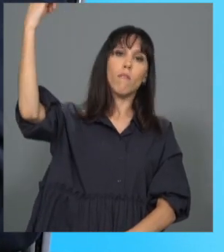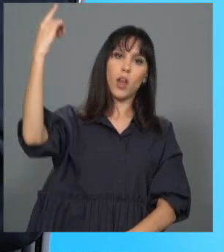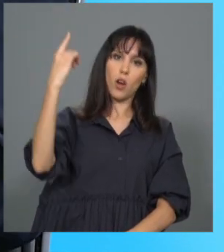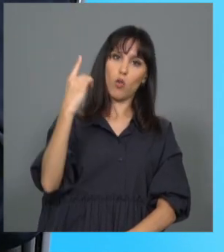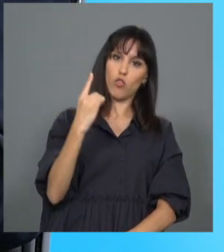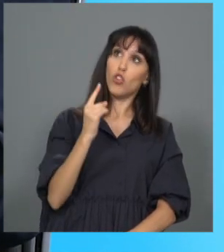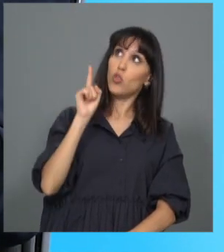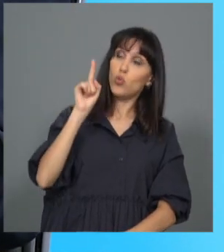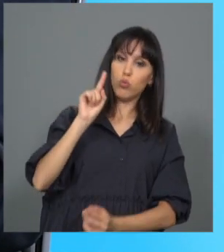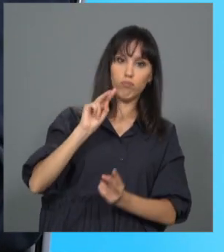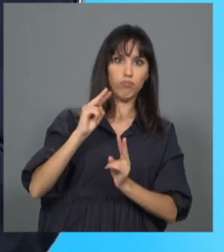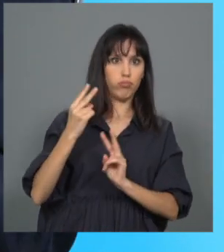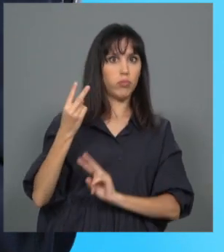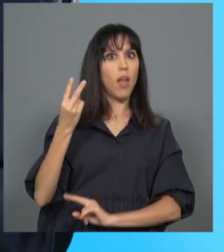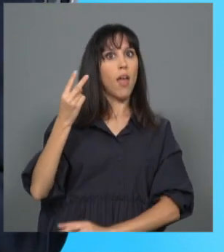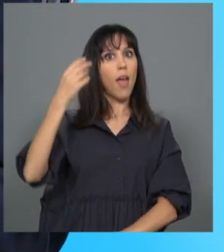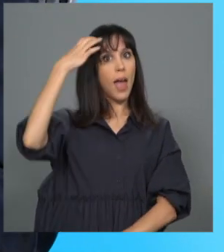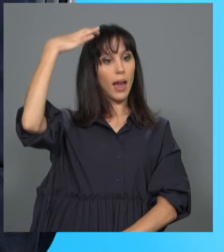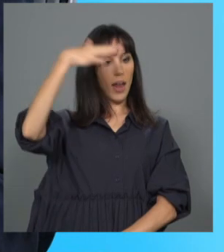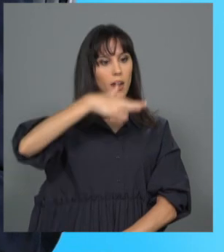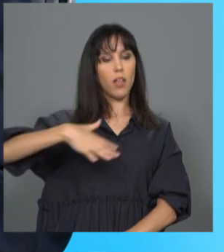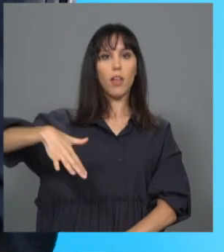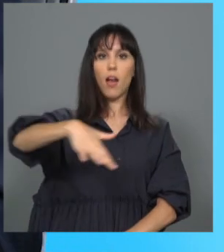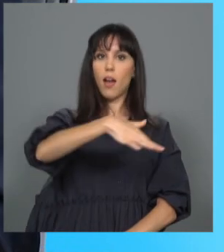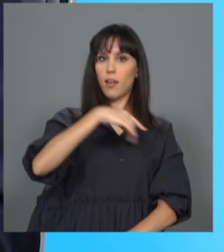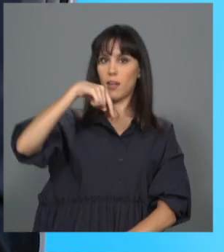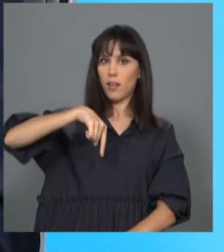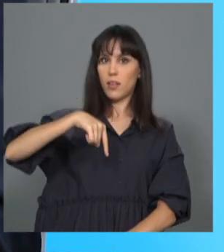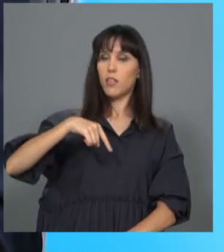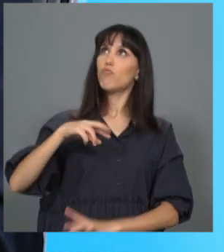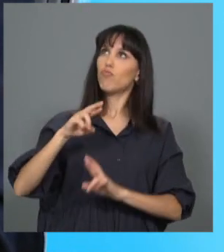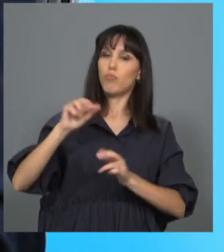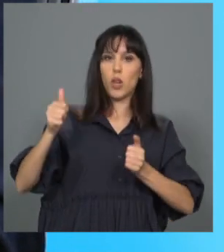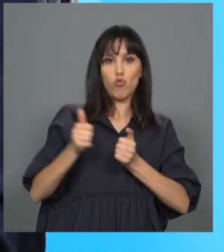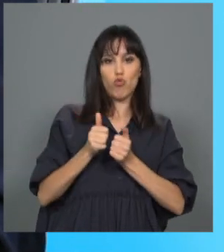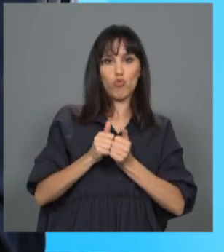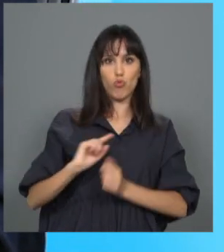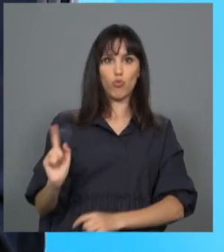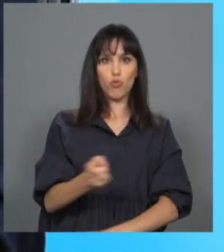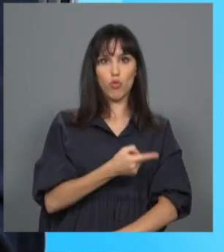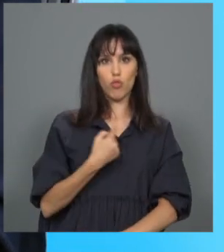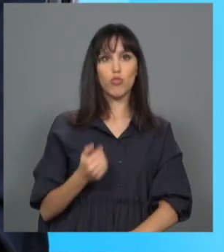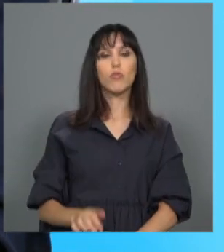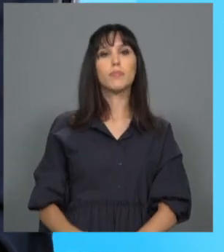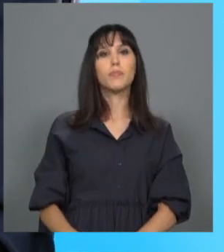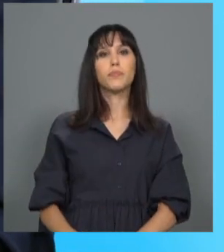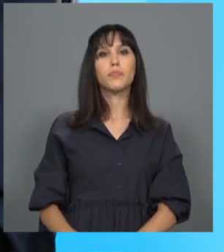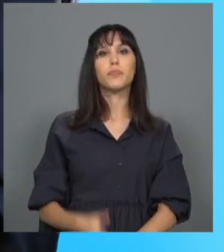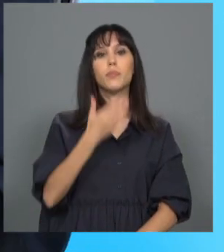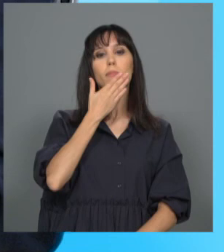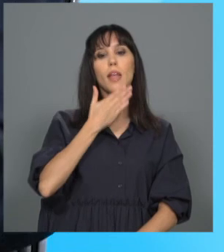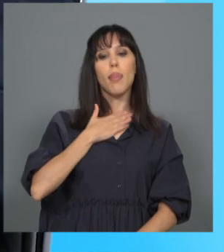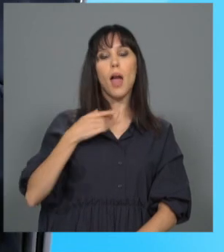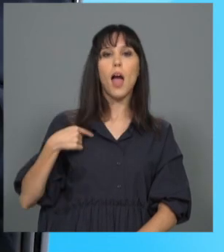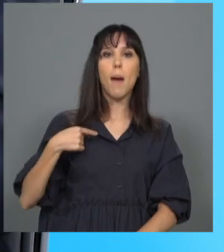tornes reinante no meio de nós, que estejas no meio de nós. Dai-nos em cada dia o pão da